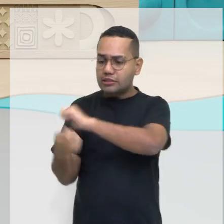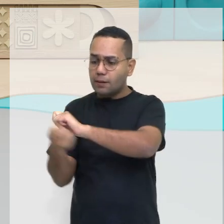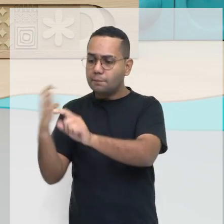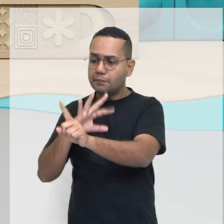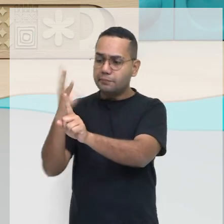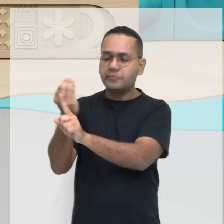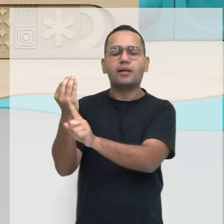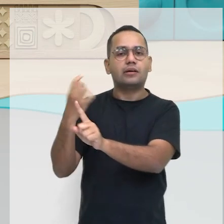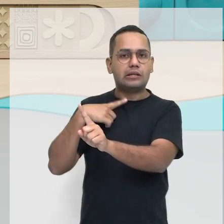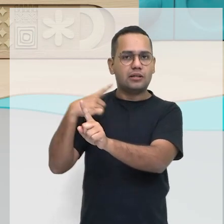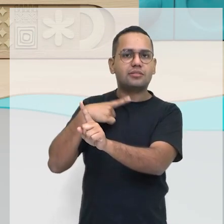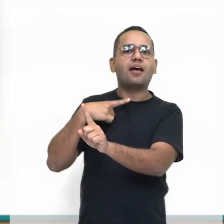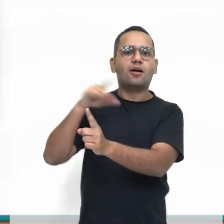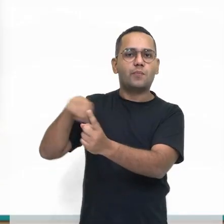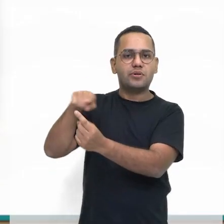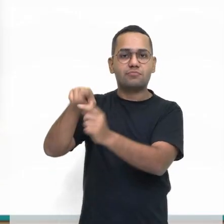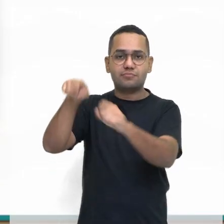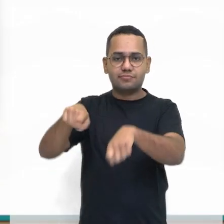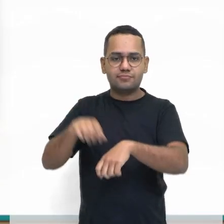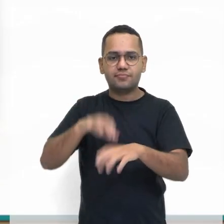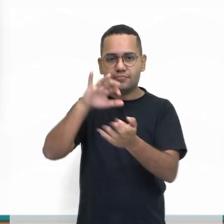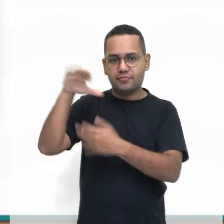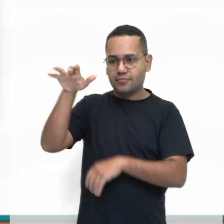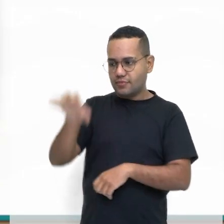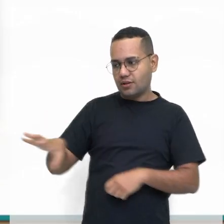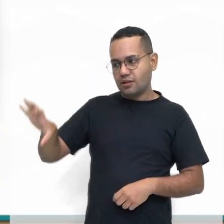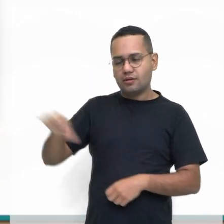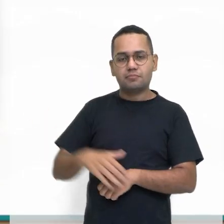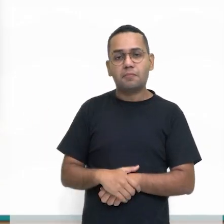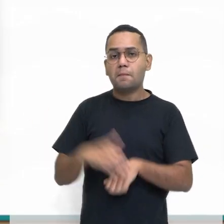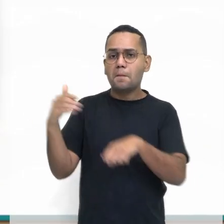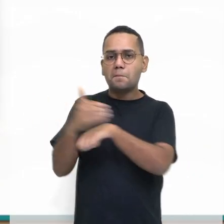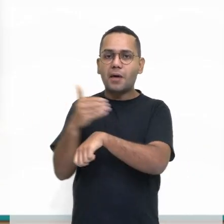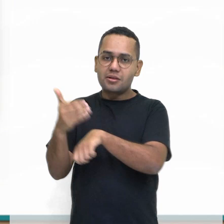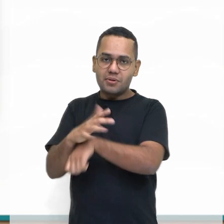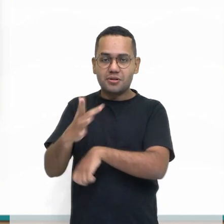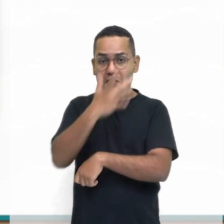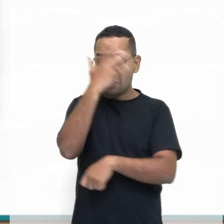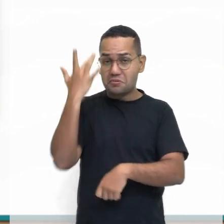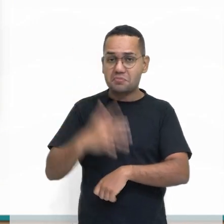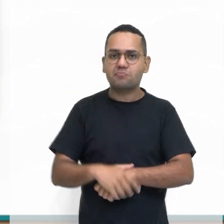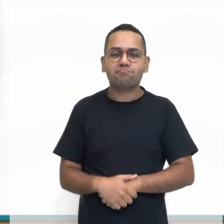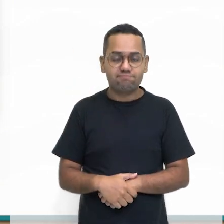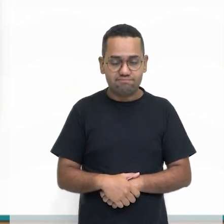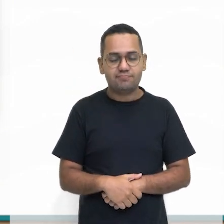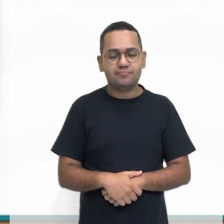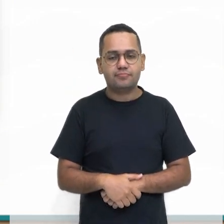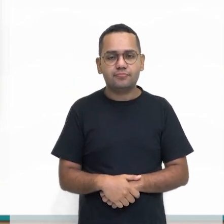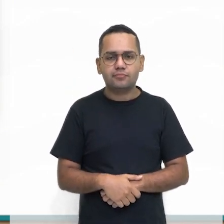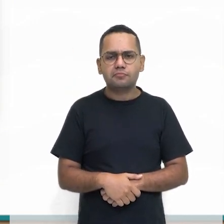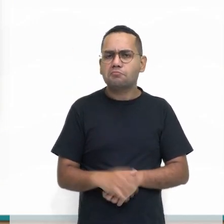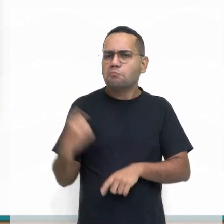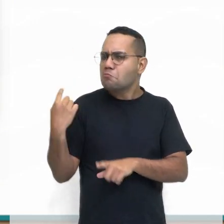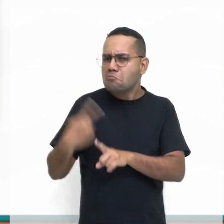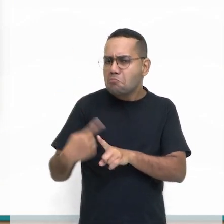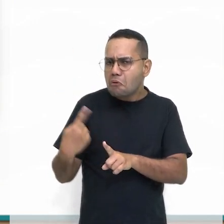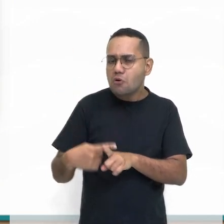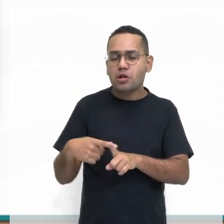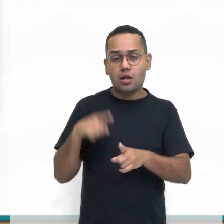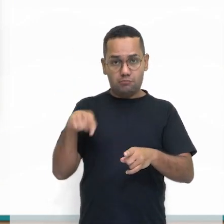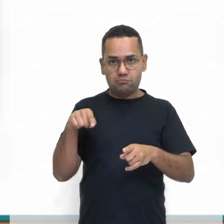Continuando, participação do público. Aquilo que eu disse, o público ele vai ser mais